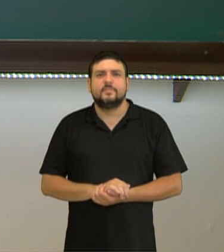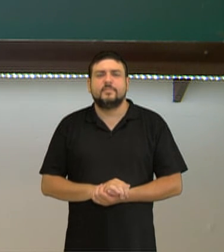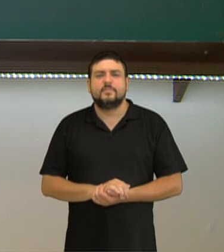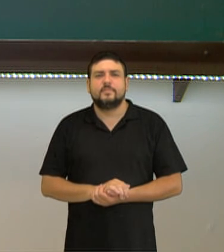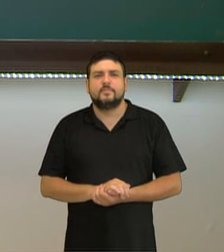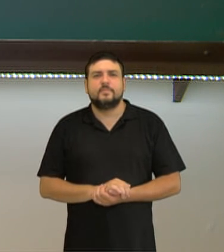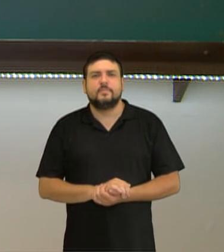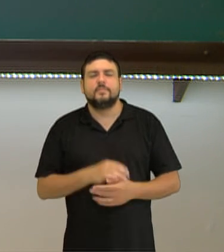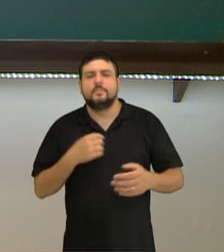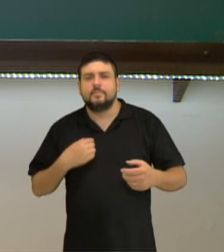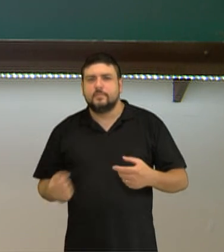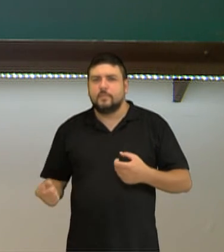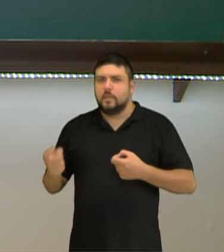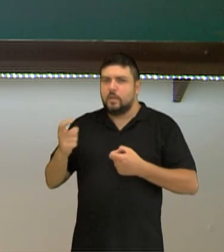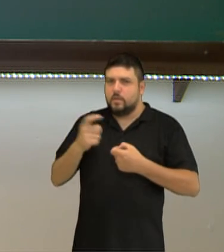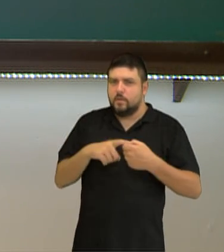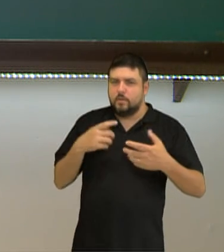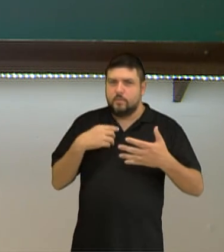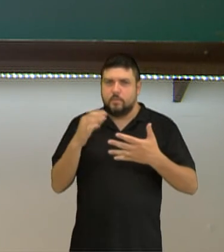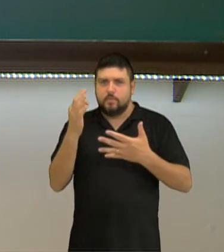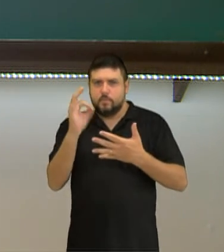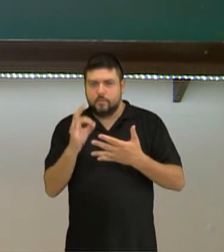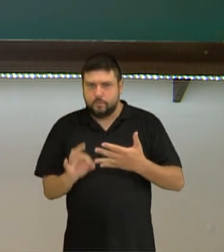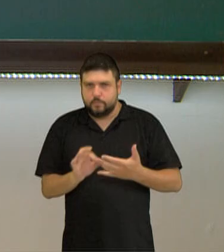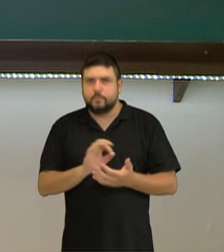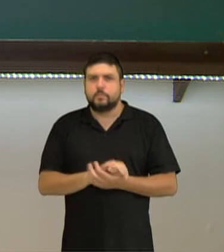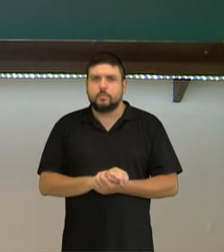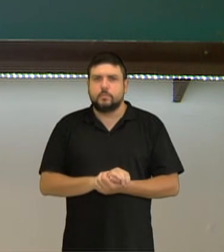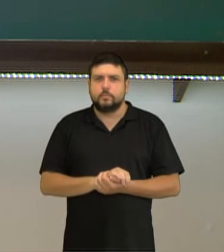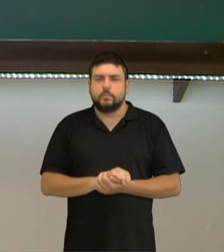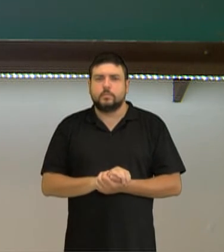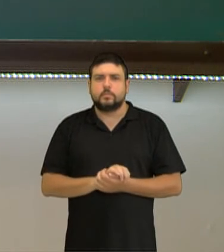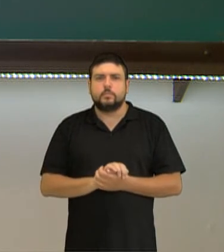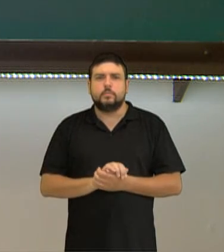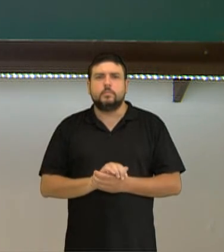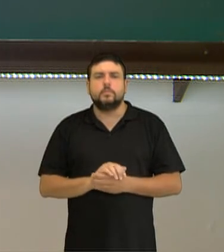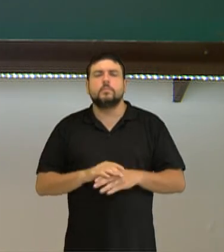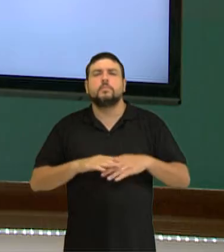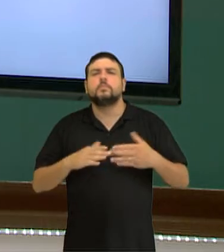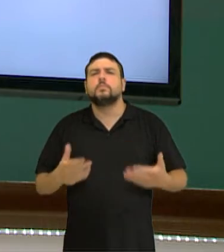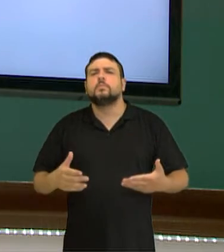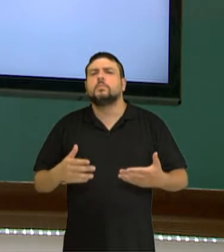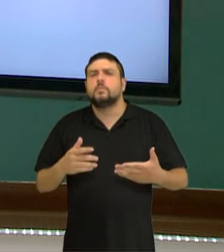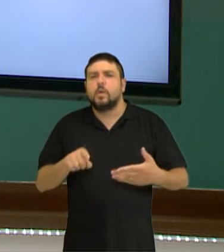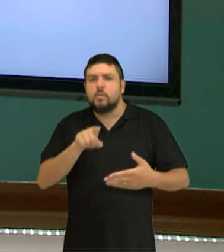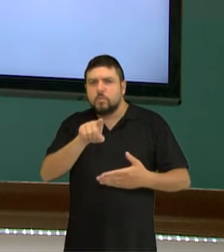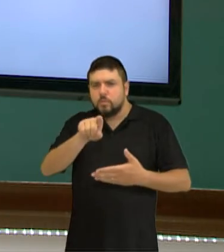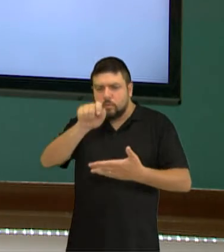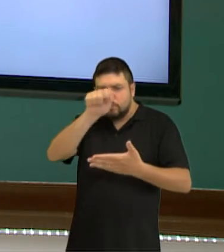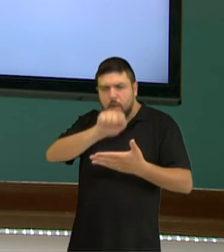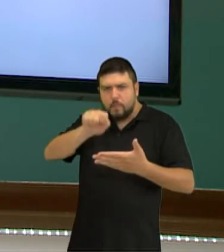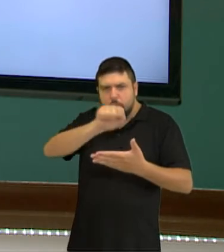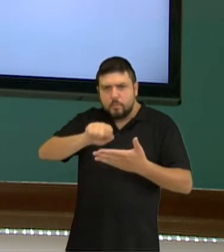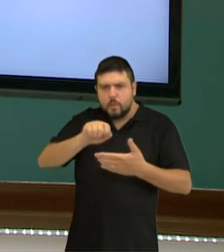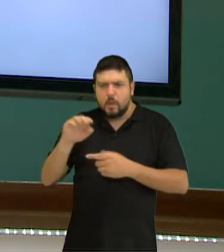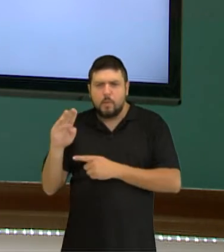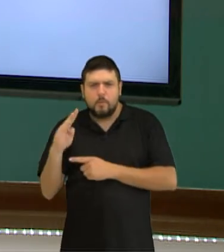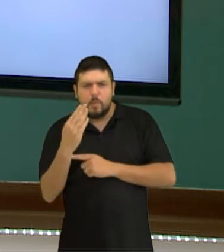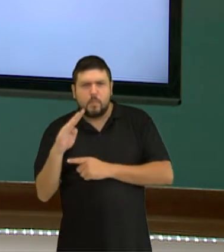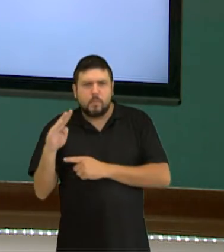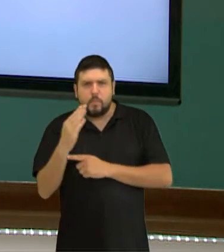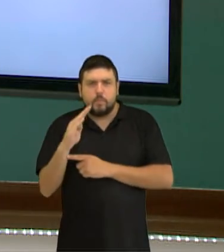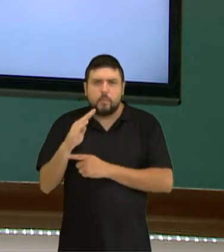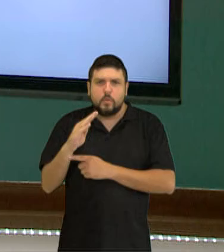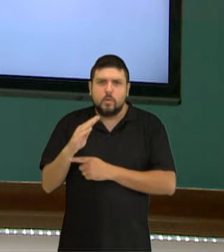Pessoal, voltamos aqui com a correção da nossa atividade, né? Então, escreva um parágrafo relacionando aí as bandeiras com a expansão